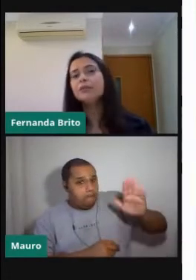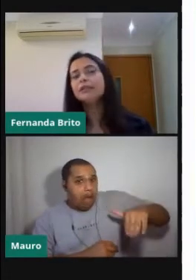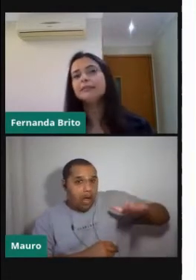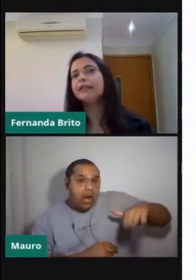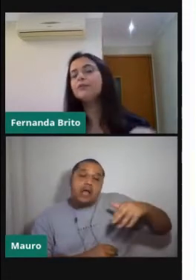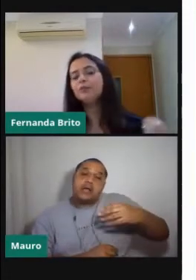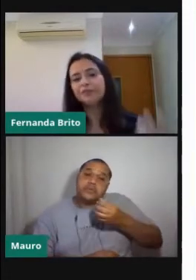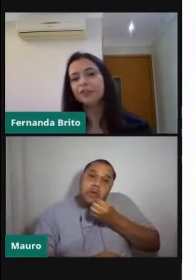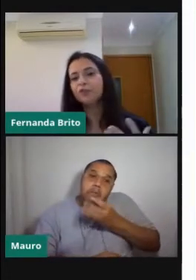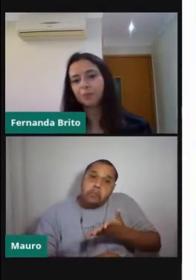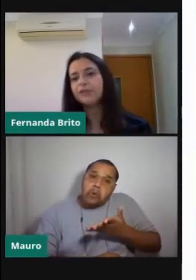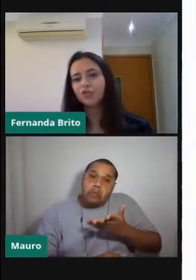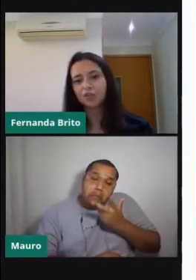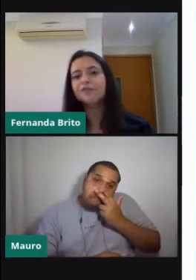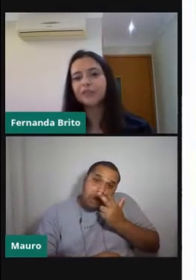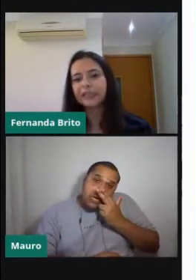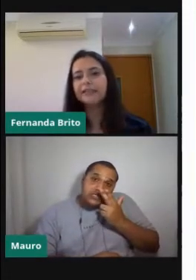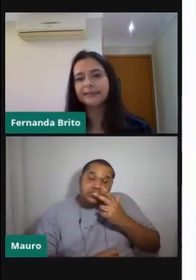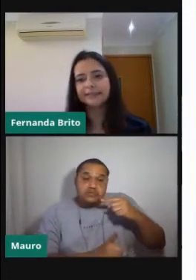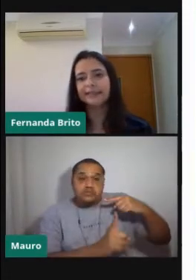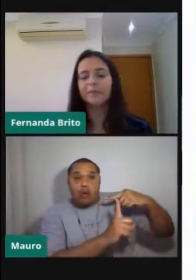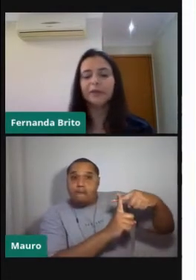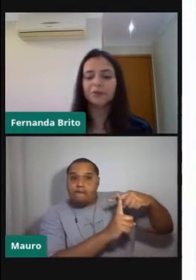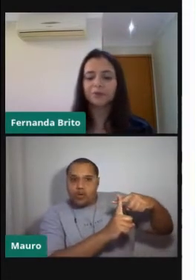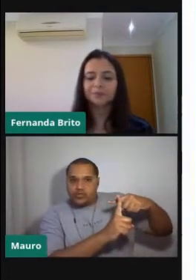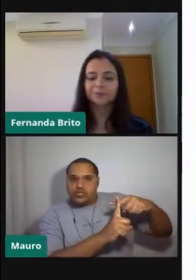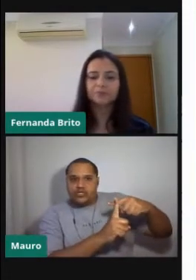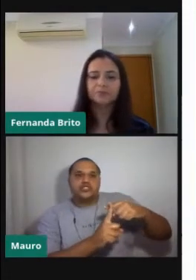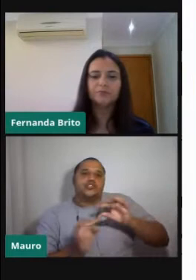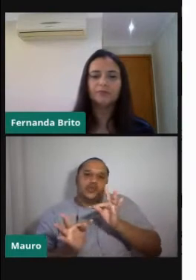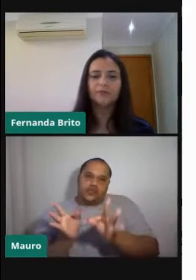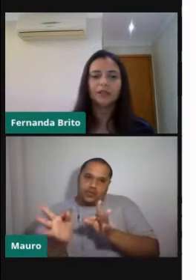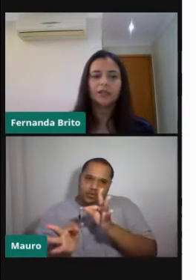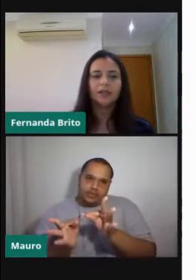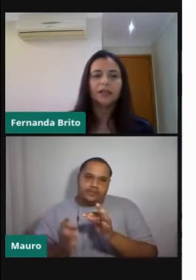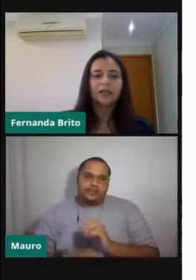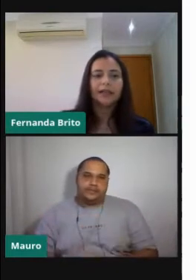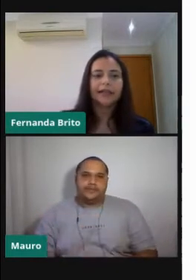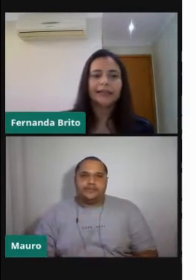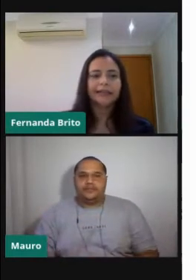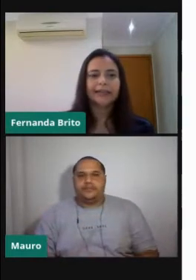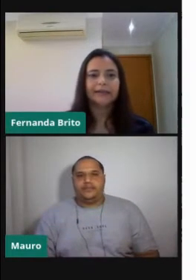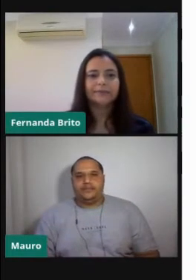poderia, então, ter um efeito positivo, né, nesse tratamento.